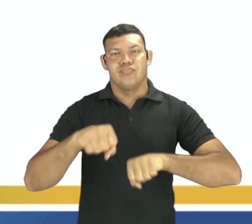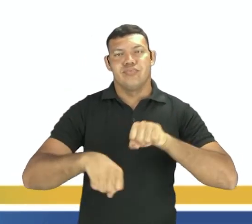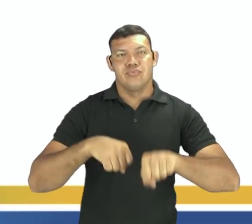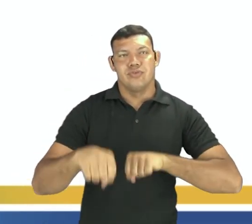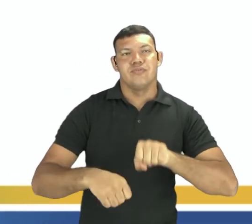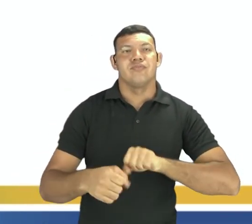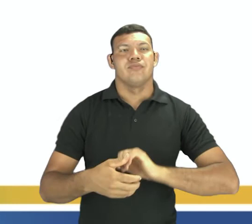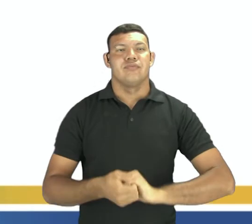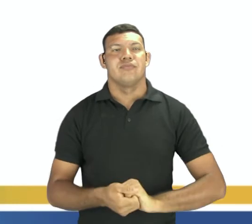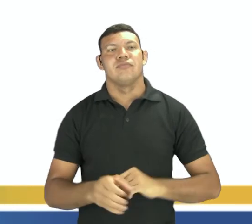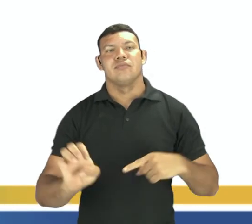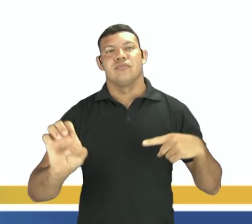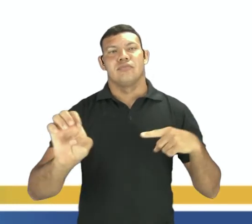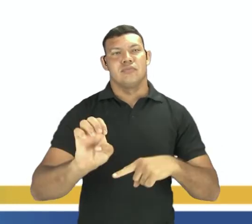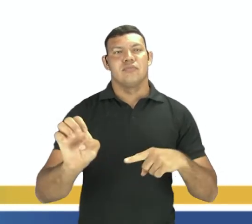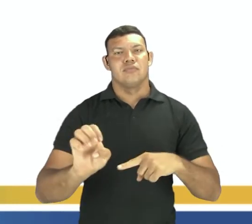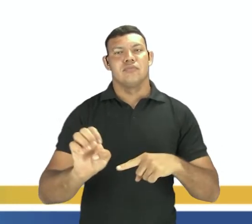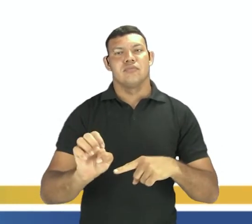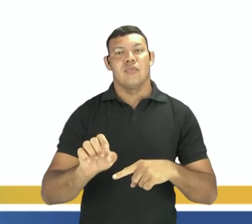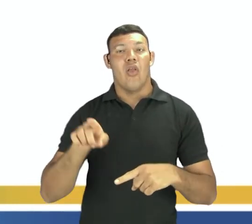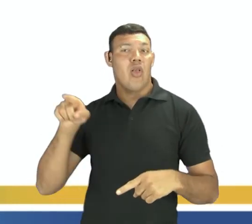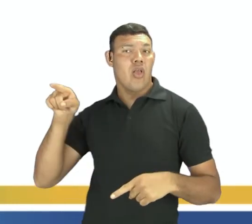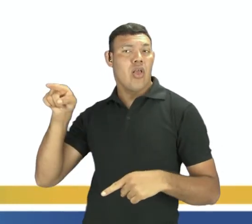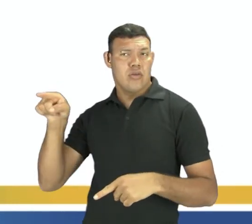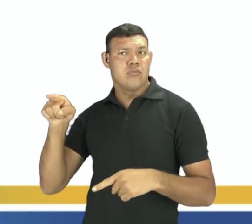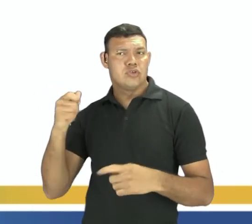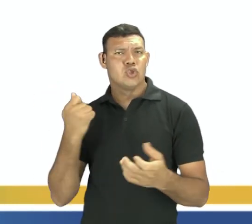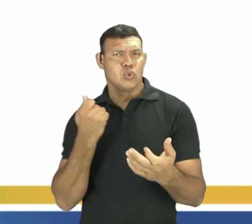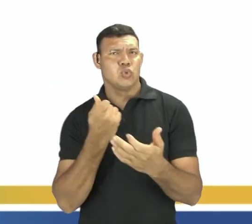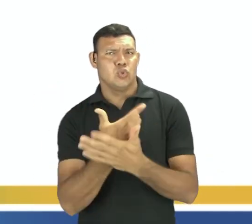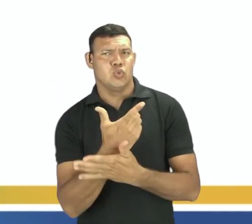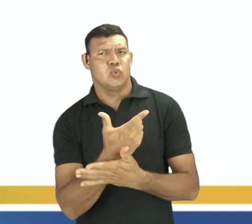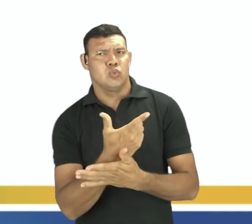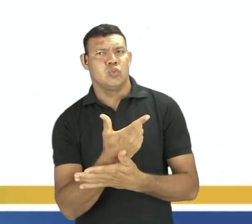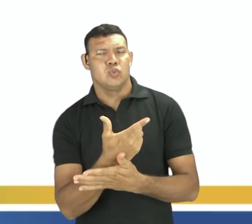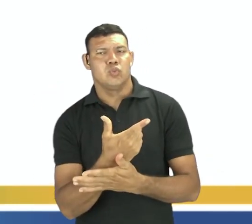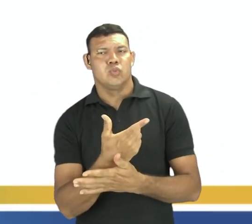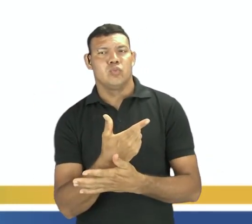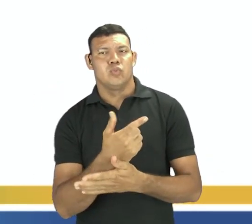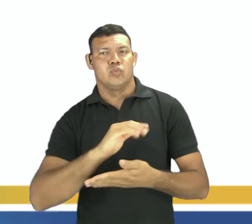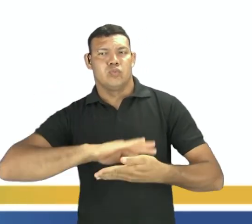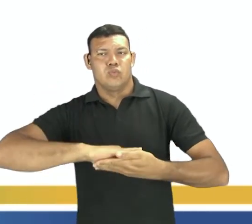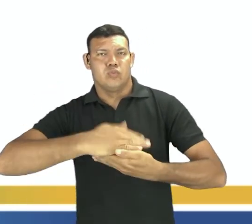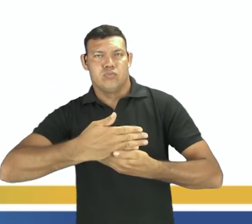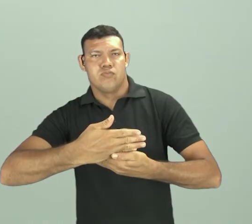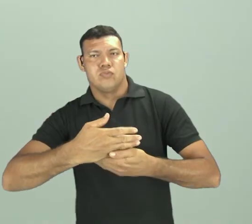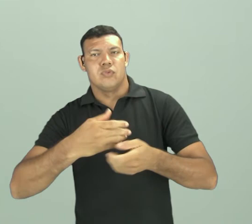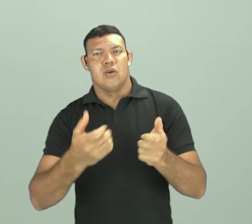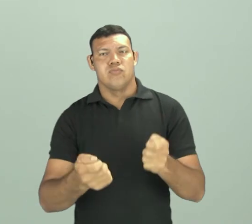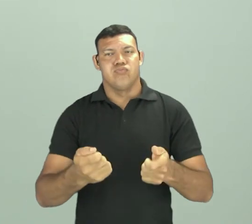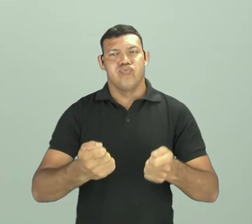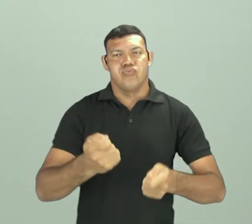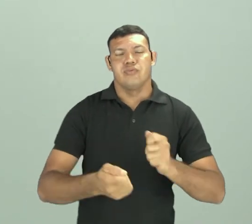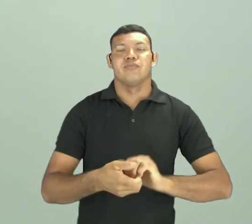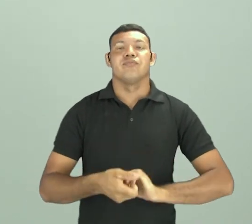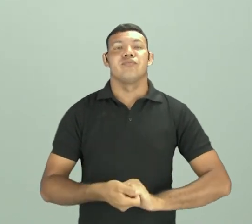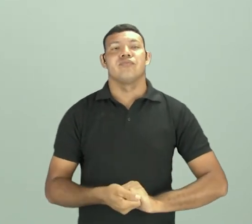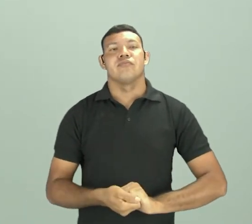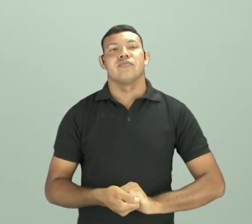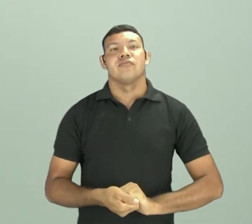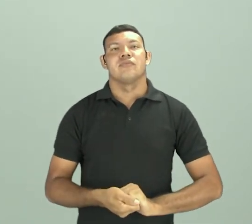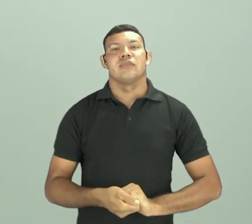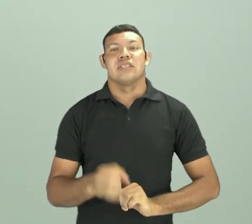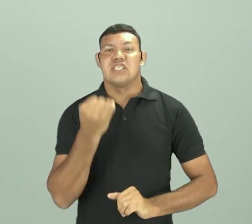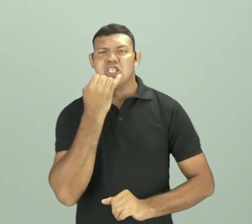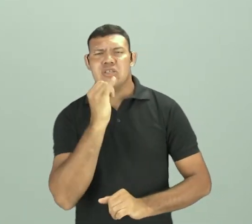laptop. Ele comprará um novo laptop de jogos. Ok? Se vocês pegaram todas as sentences, let's go